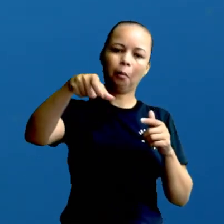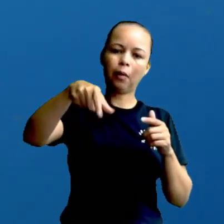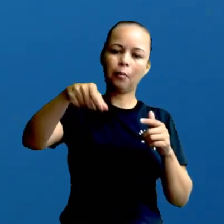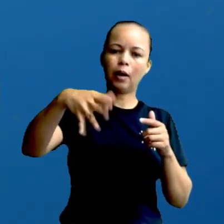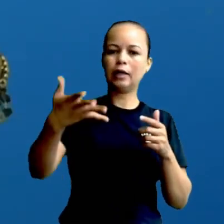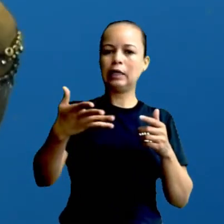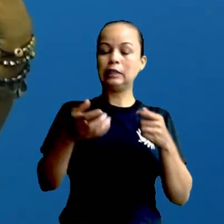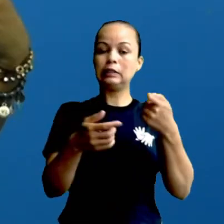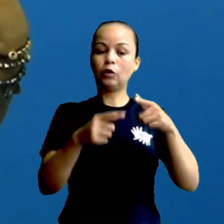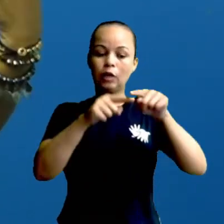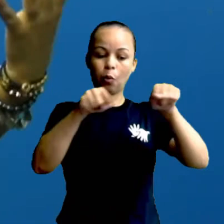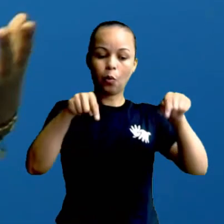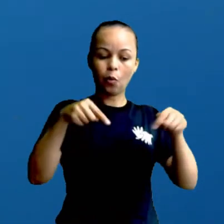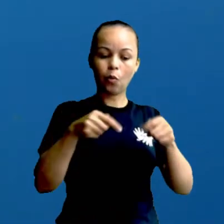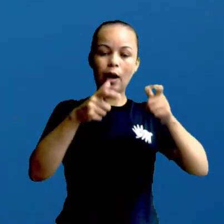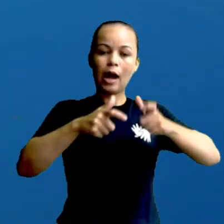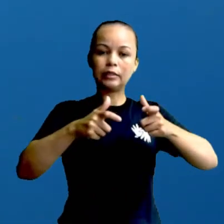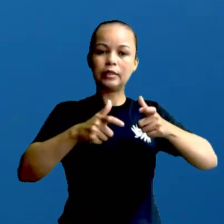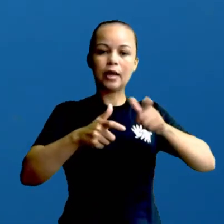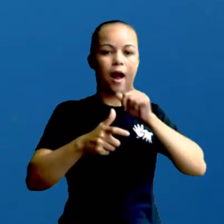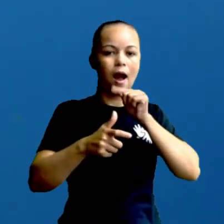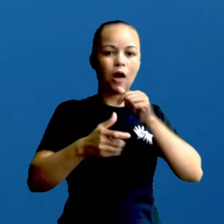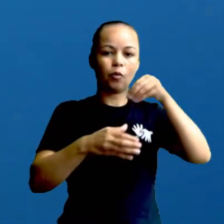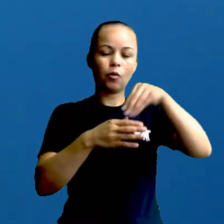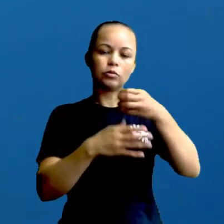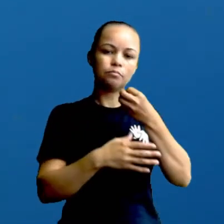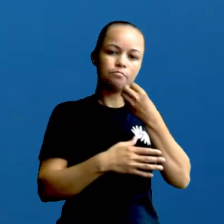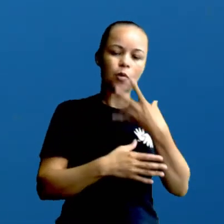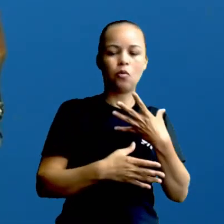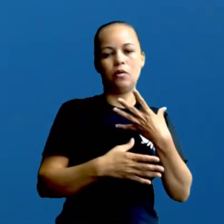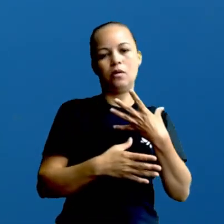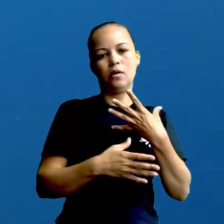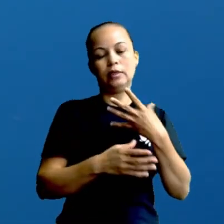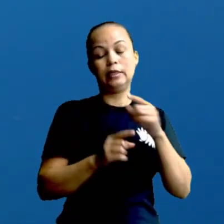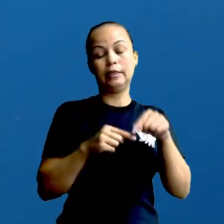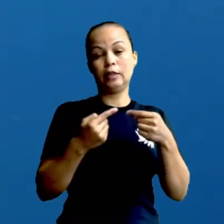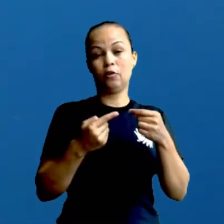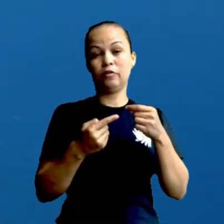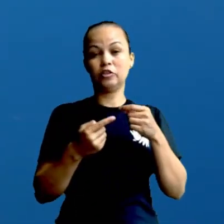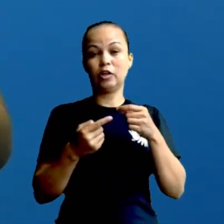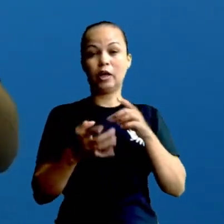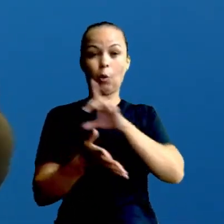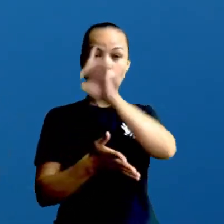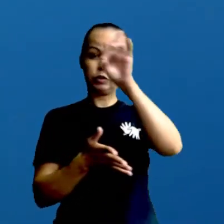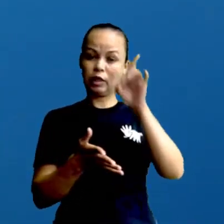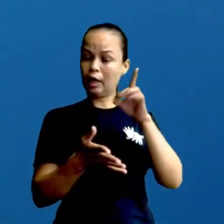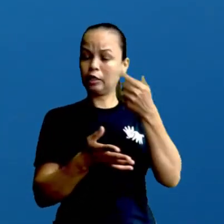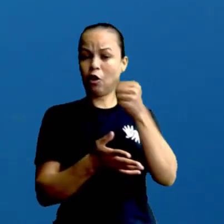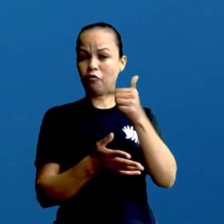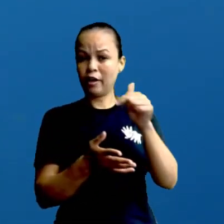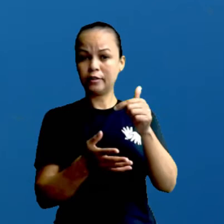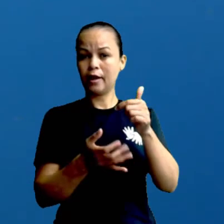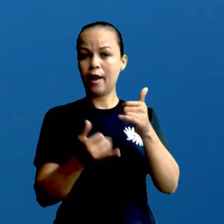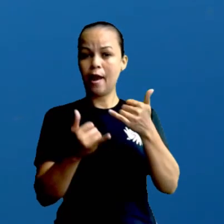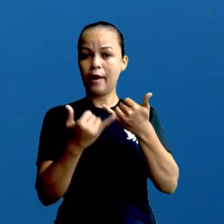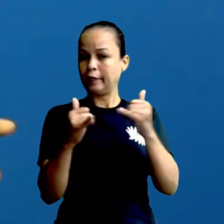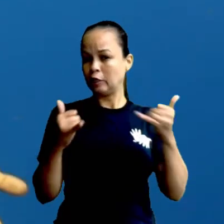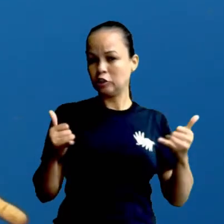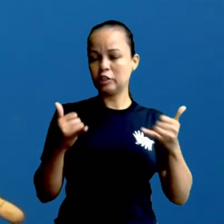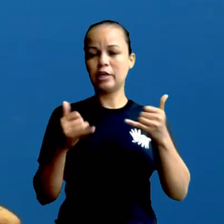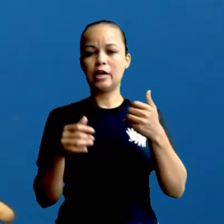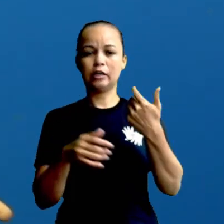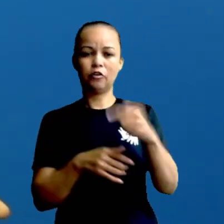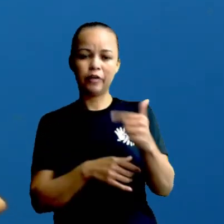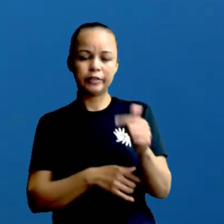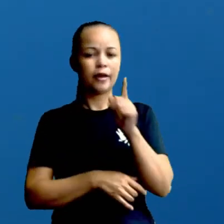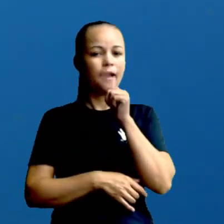água, né, em uma quantidade boa, vai chegar um momento que a gente não vai ter nem água para consumo, a gente não vai ter energia, a gente não vai ter uma